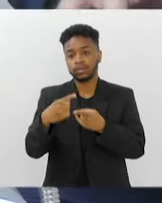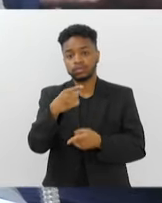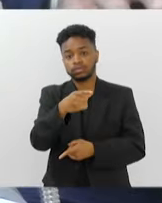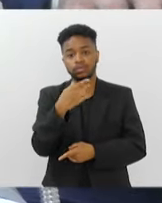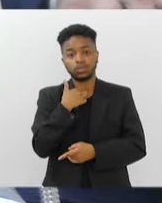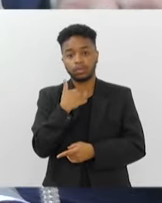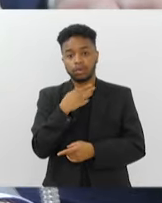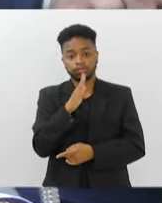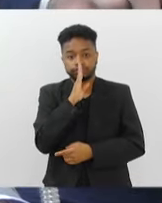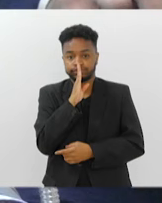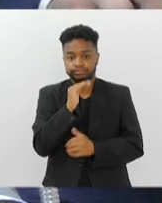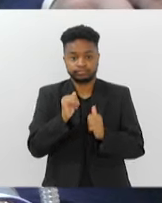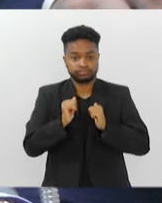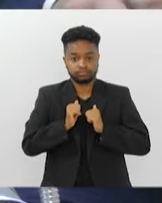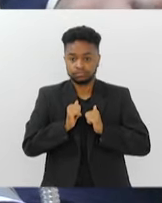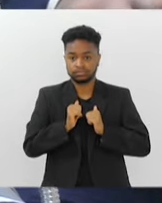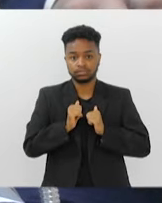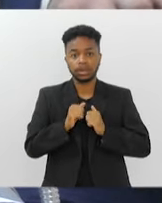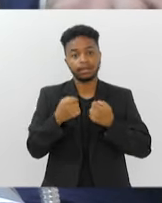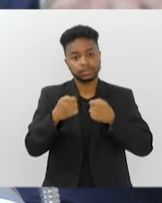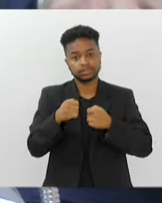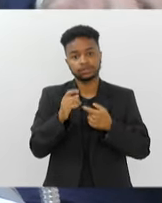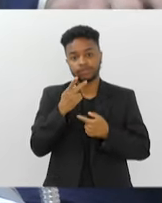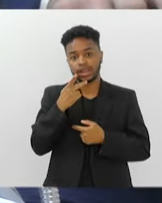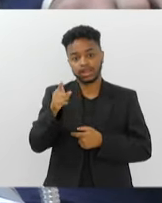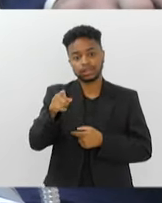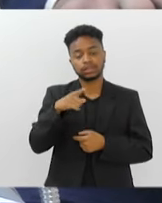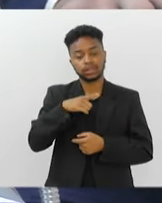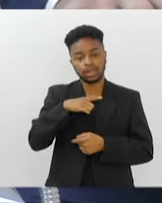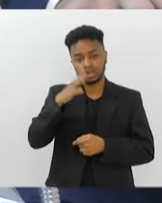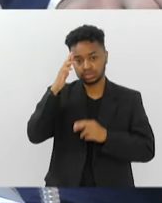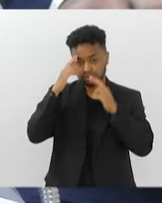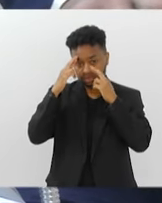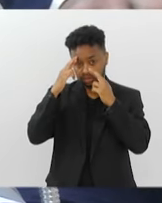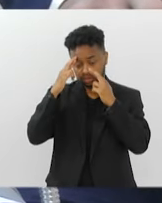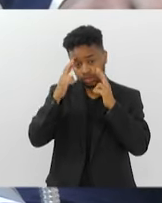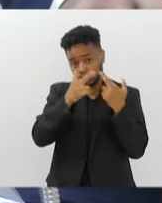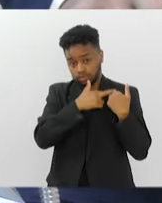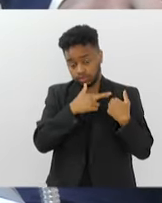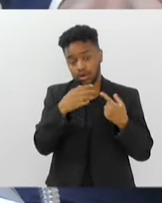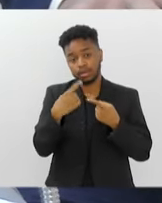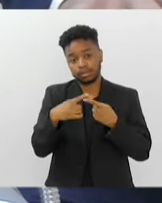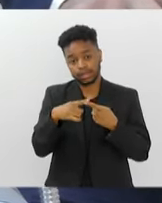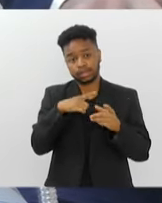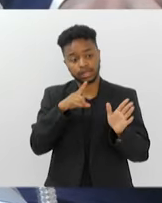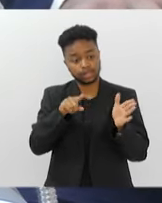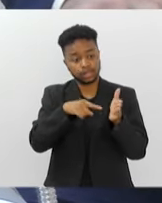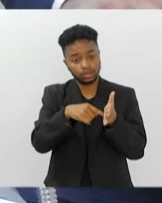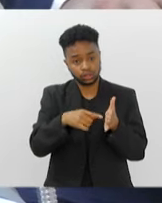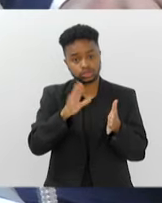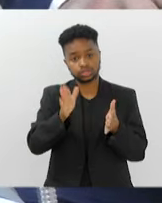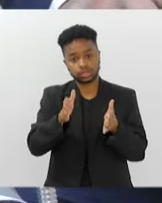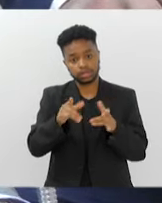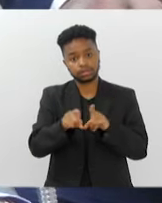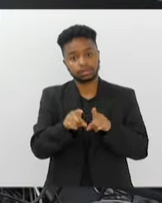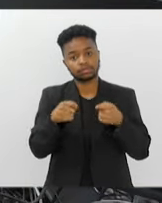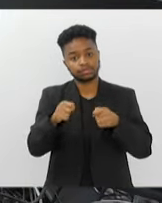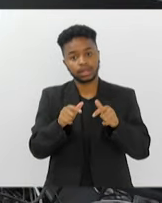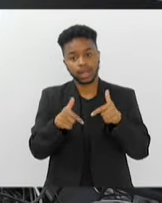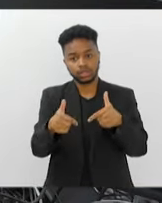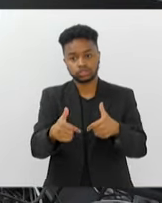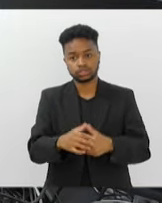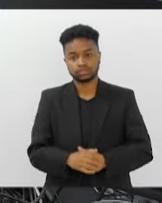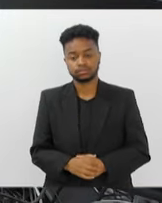omitir de responsabilizar cada um deles porque o senhor recebeu essas denúncias provadas e comprovadas e tem que